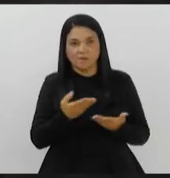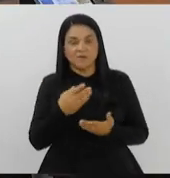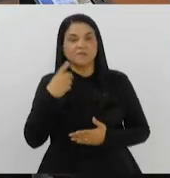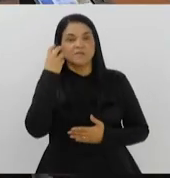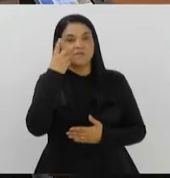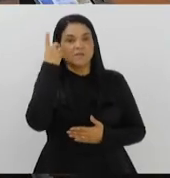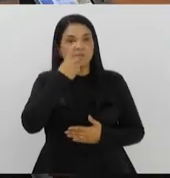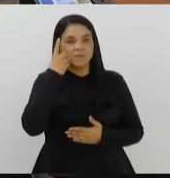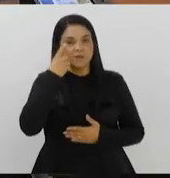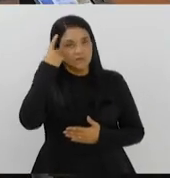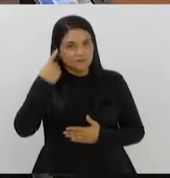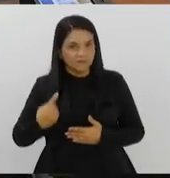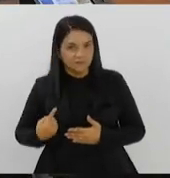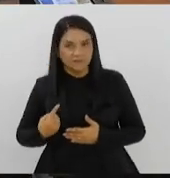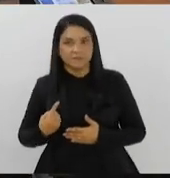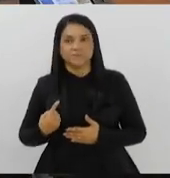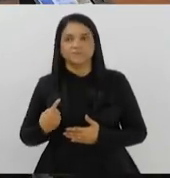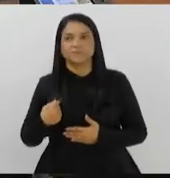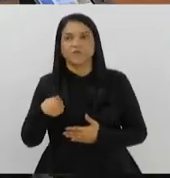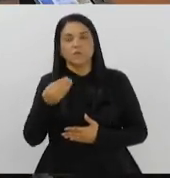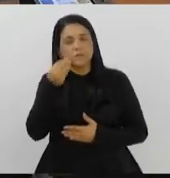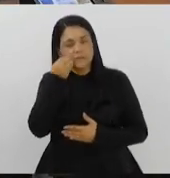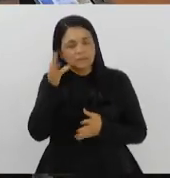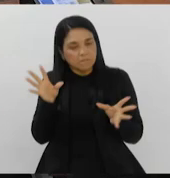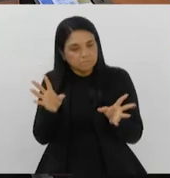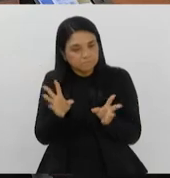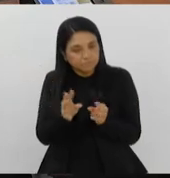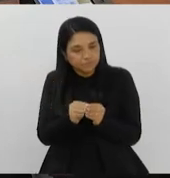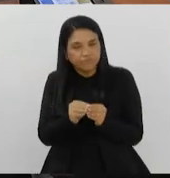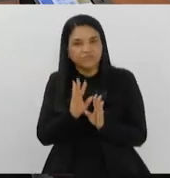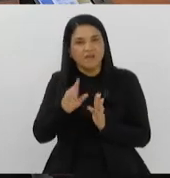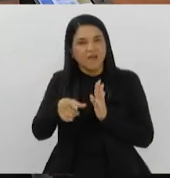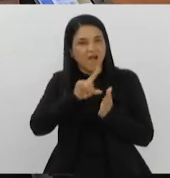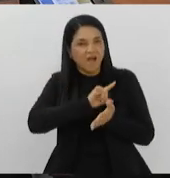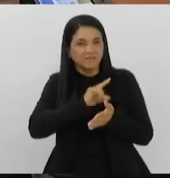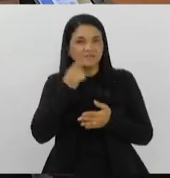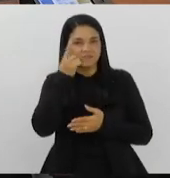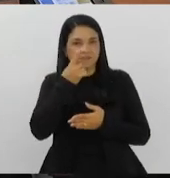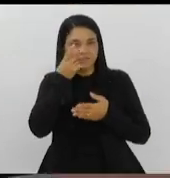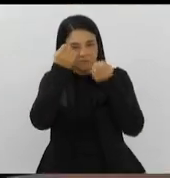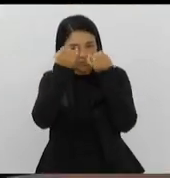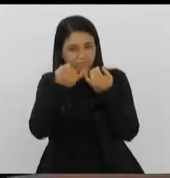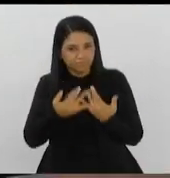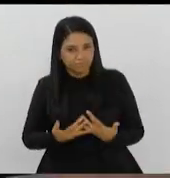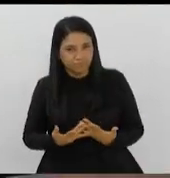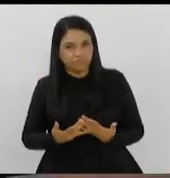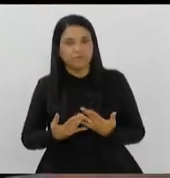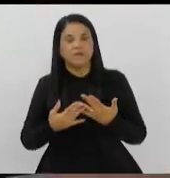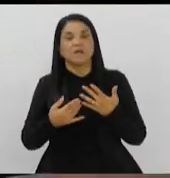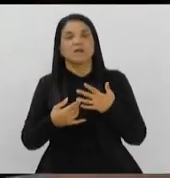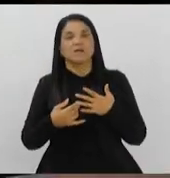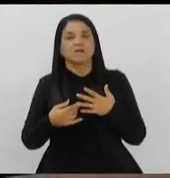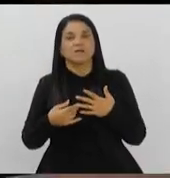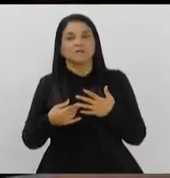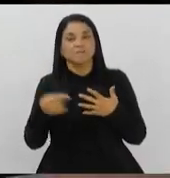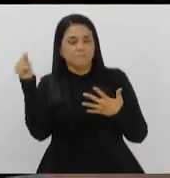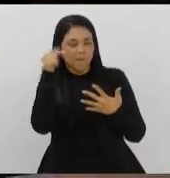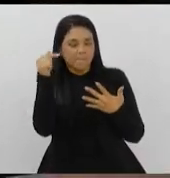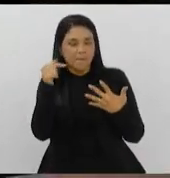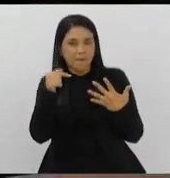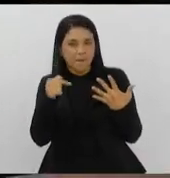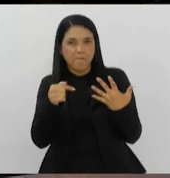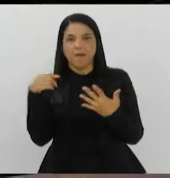Balbi. Tentar ser bastante breve, acho que os deputados que me antecederam já apresentaram quase todos os